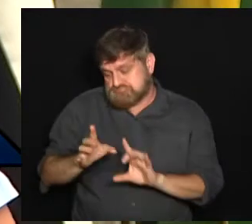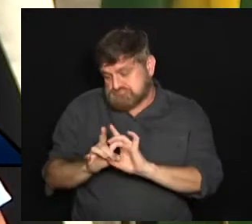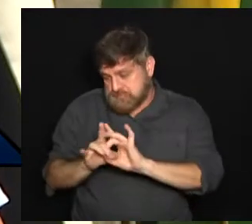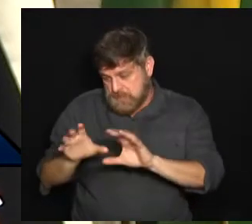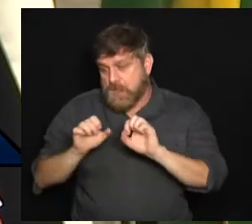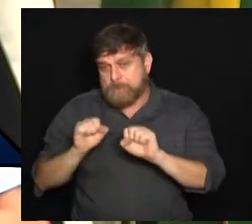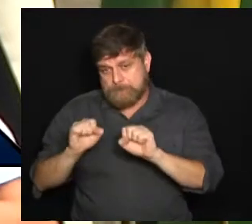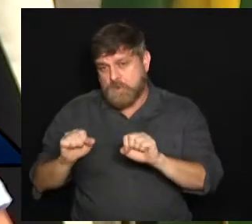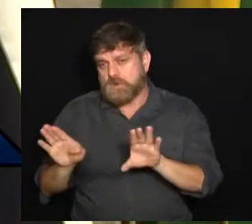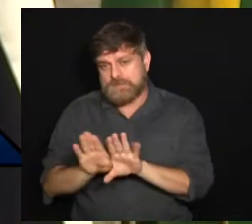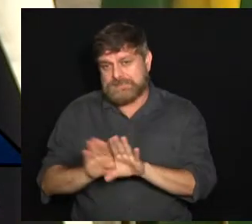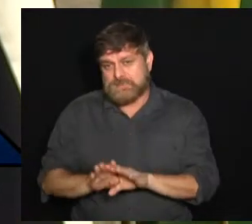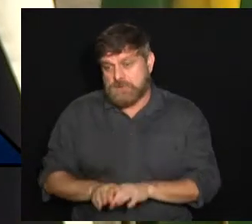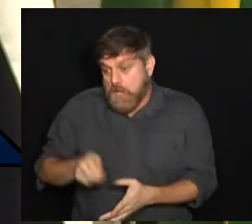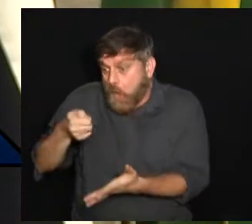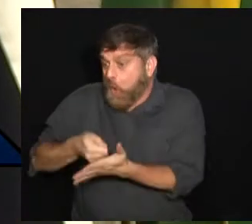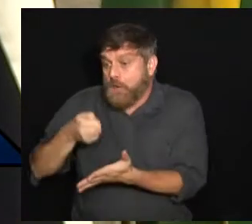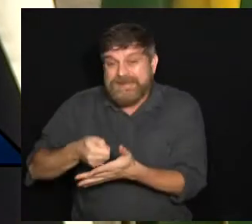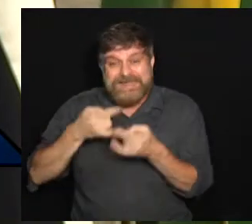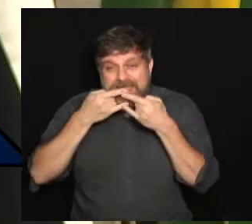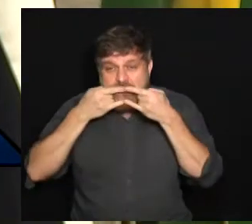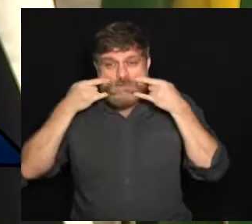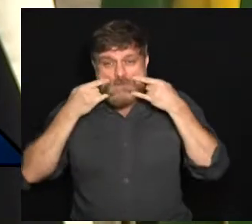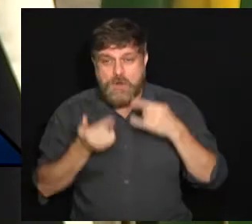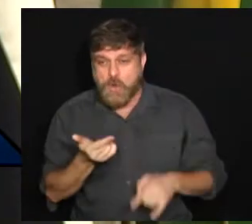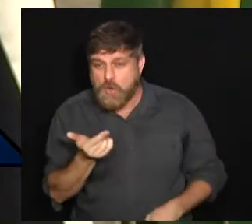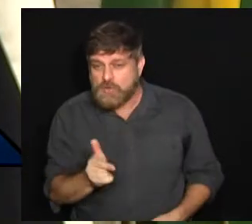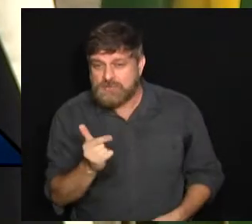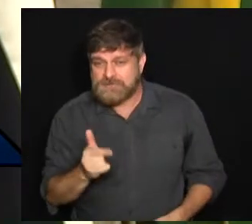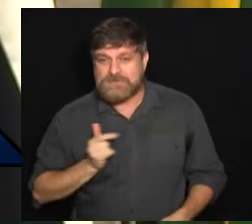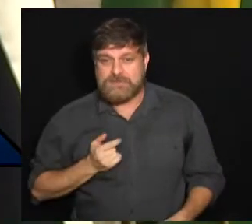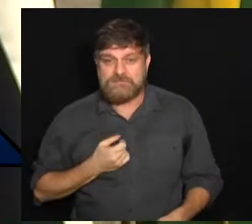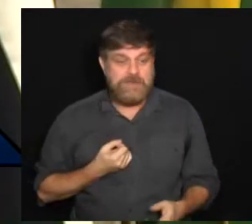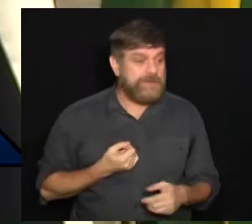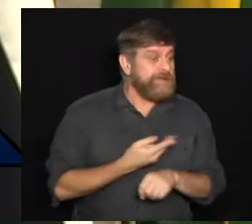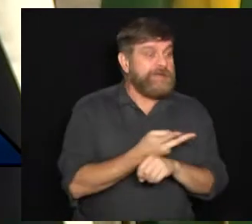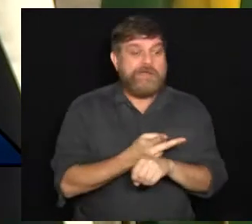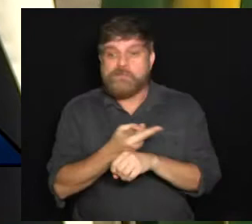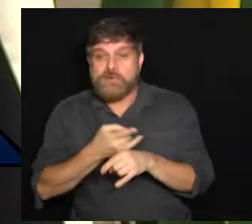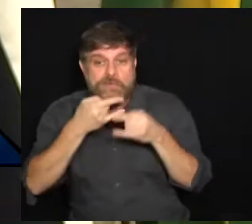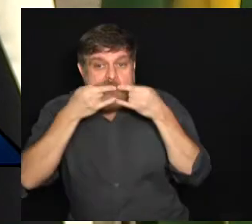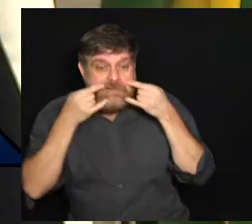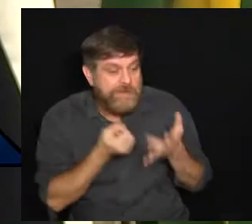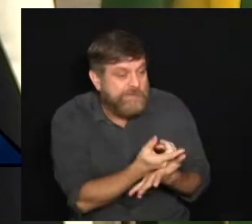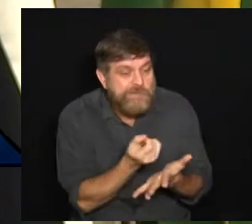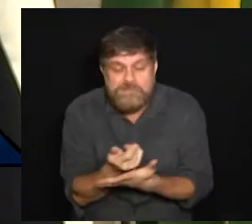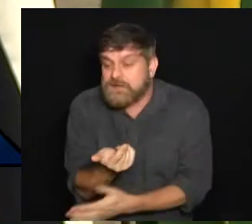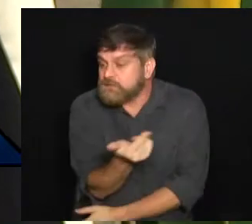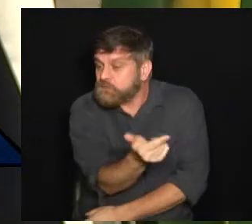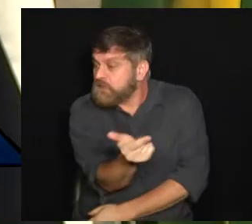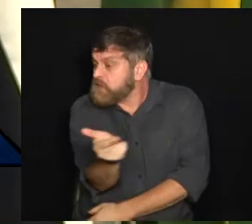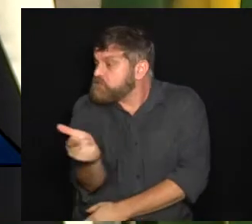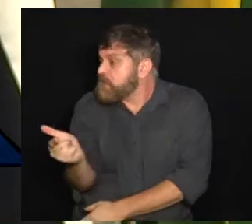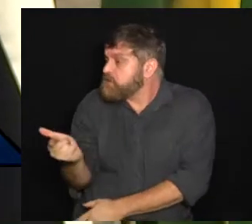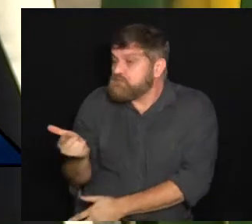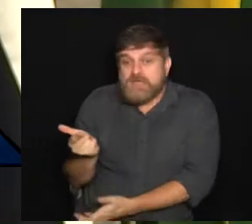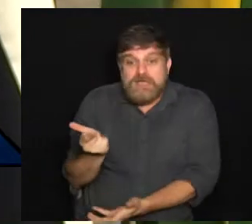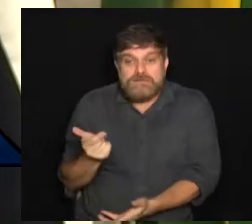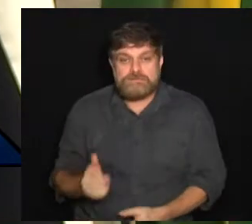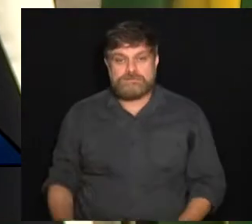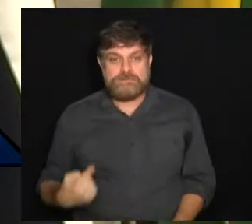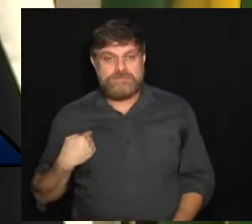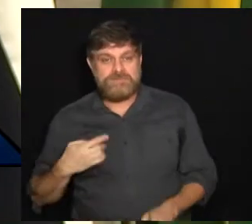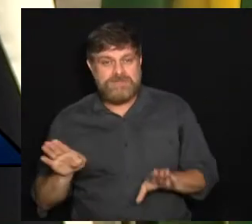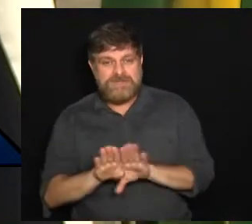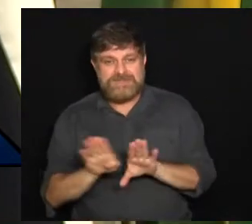tem indicação formal de uso de máscara. A gente já não está achando máscara em lugar nenhum mais para comprar mesmo, né? Mas a gente também